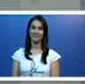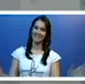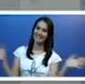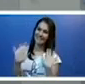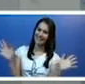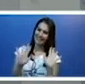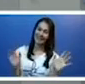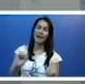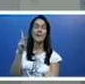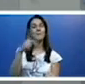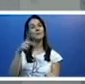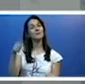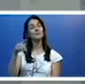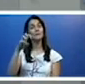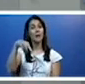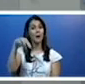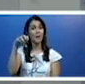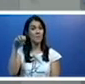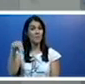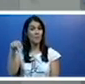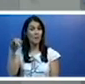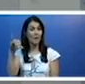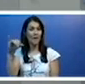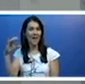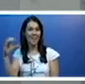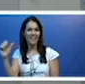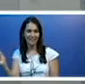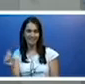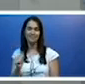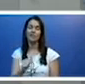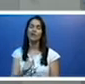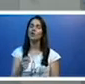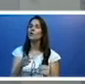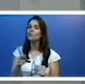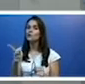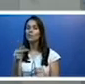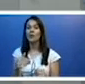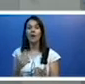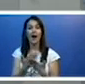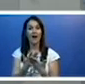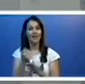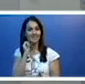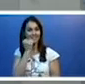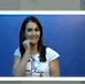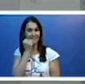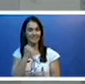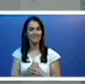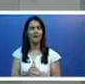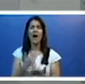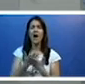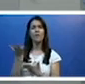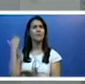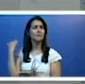Olá, eu sou a professora Mônica e hoje nós vamos dar sequência às nossas aulas de ciência. Na nossa aula anterior,